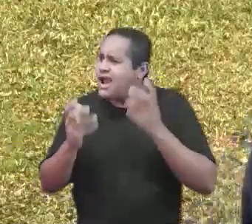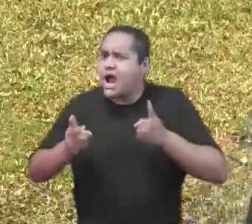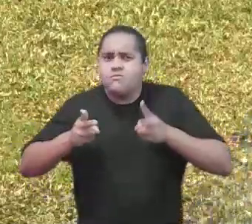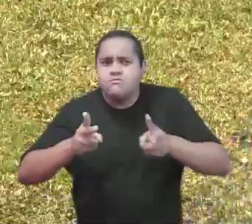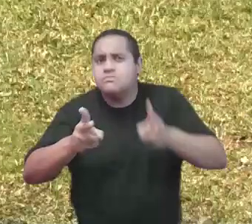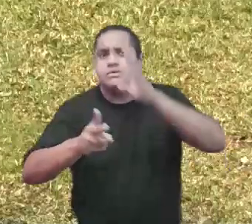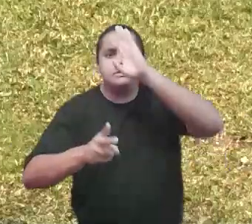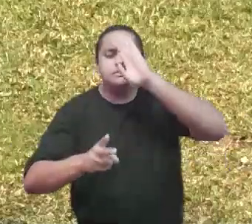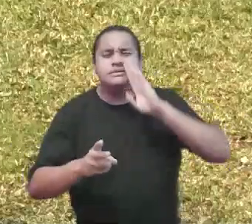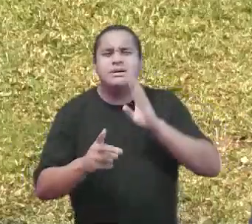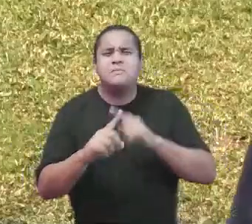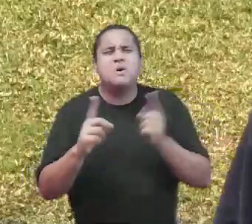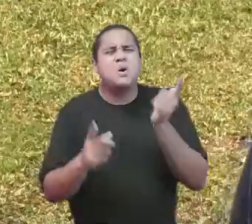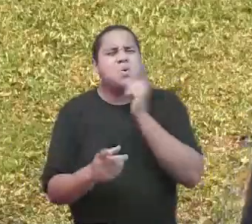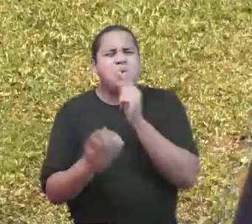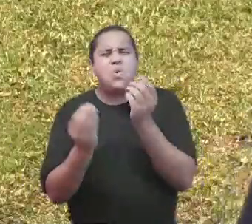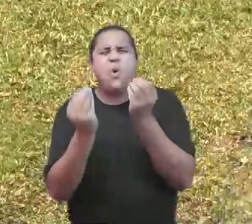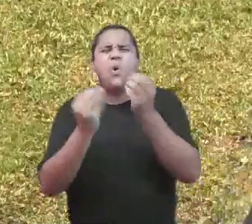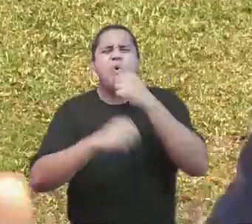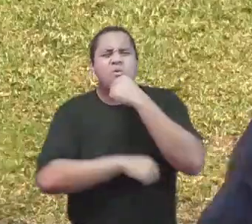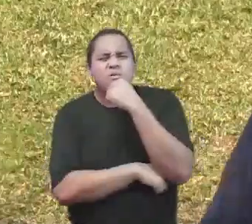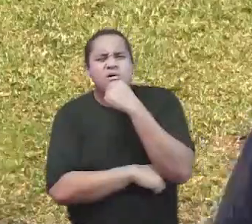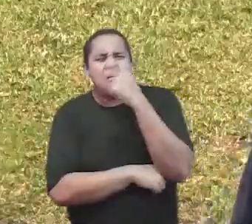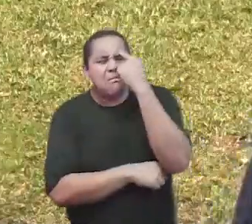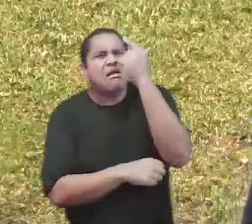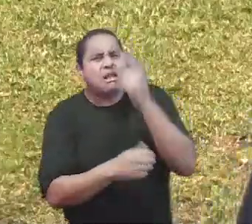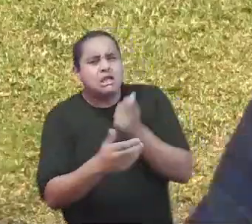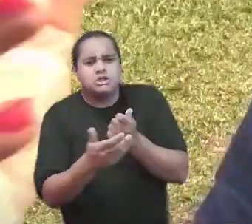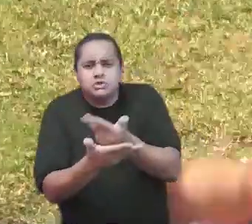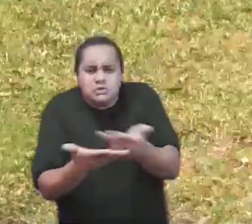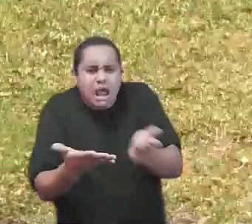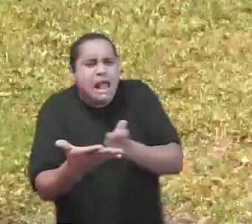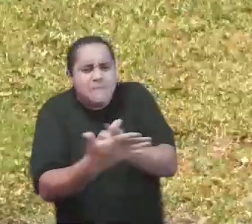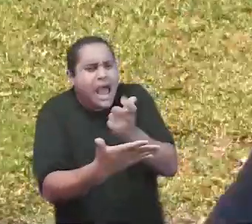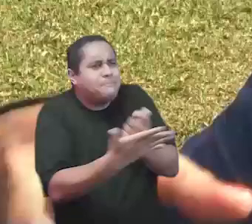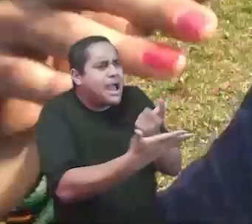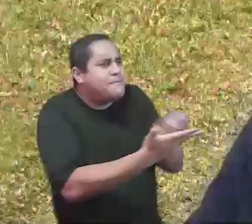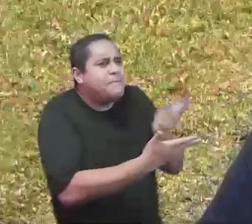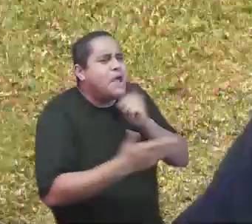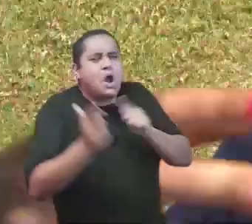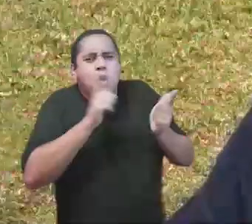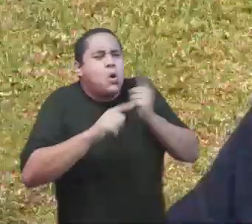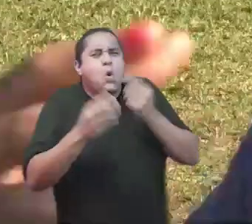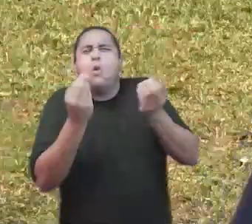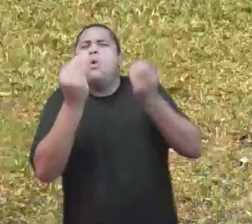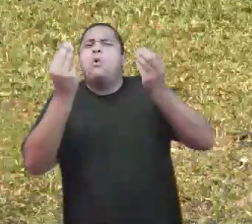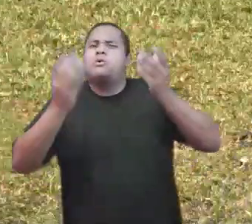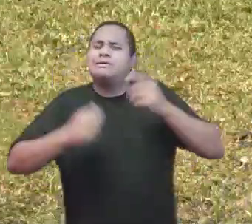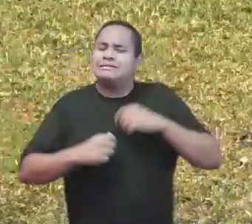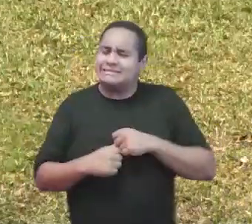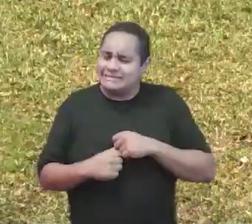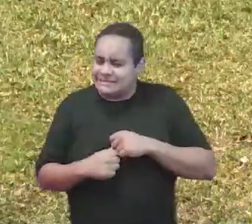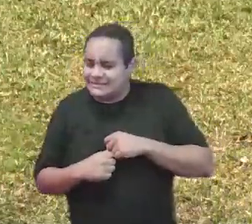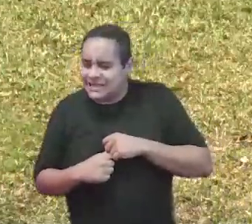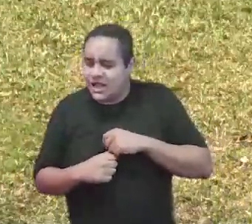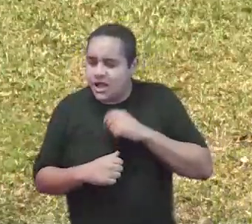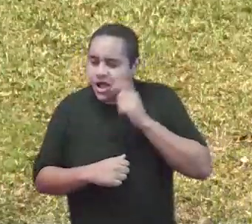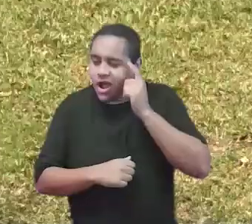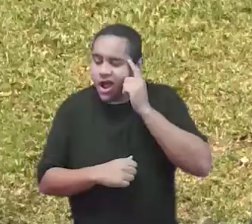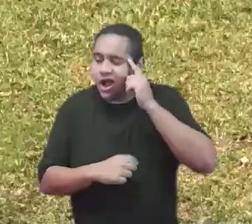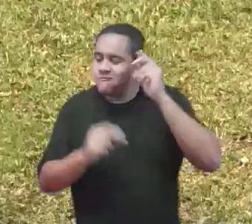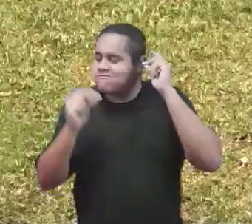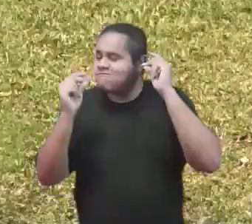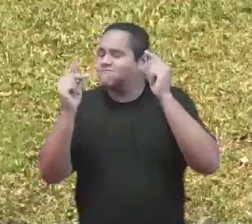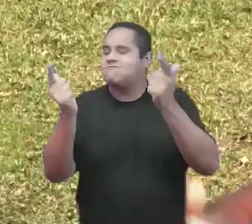sempre gratuito. Mas como é que faz? Como é que banca as contas do time que está por trás, servidor, plataforma e tal? E aí veio a